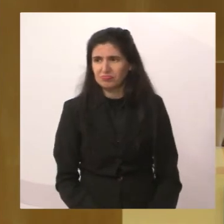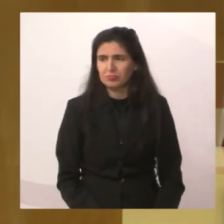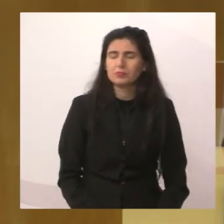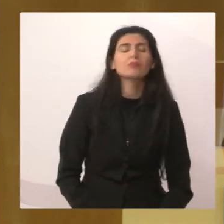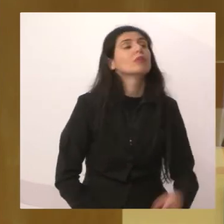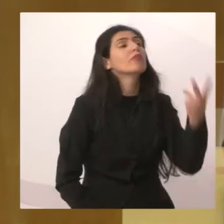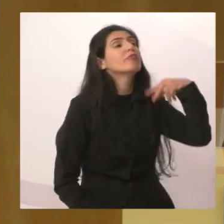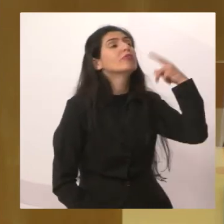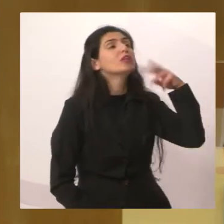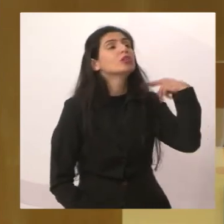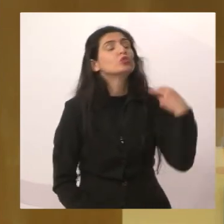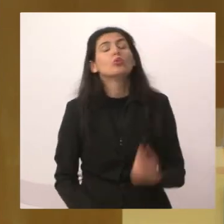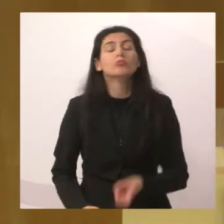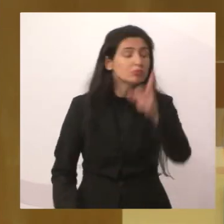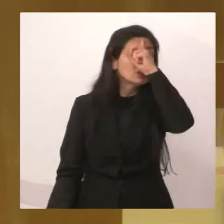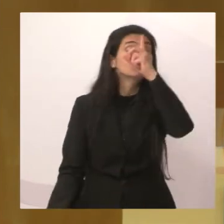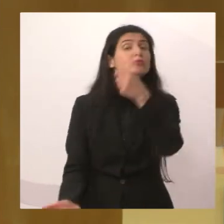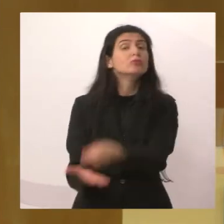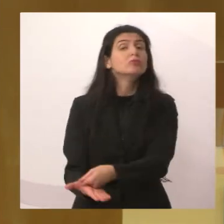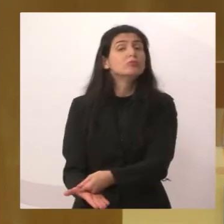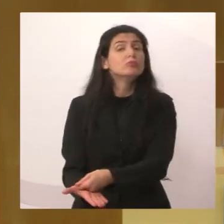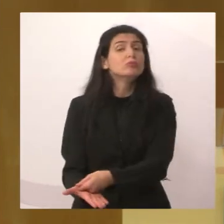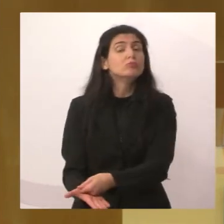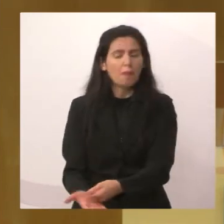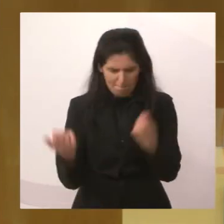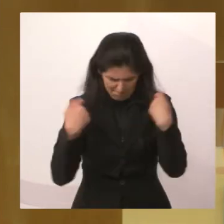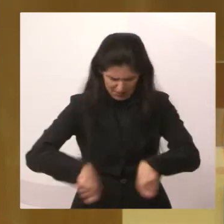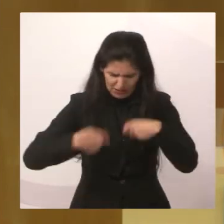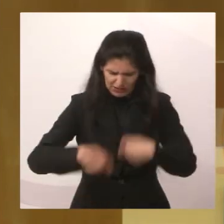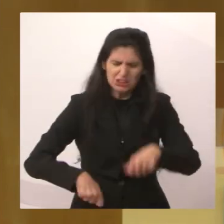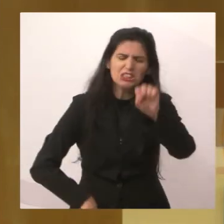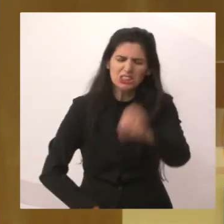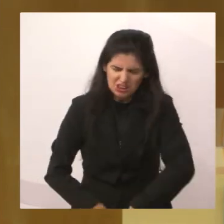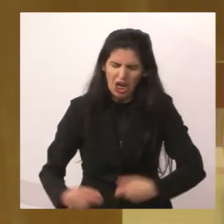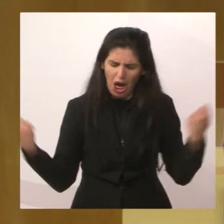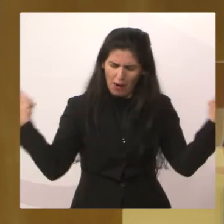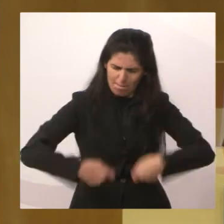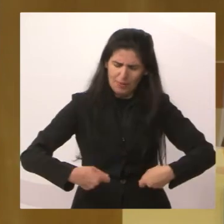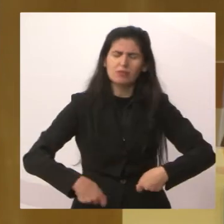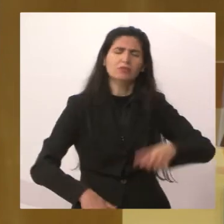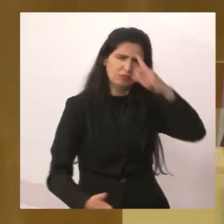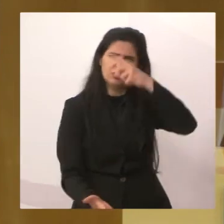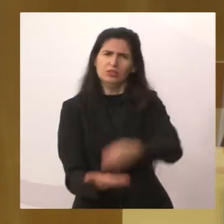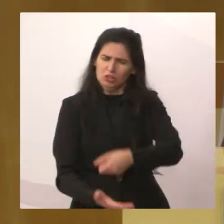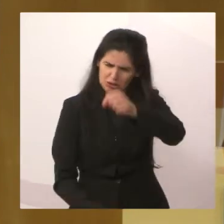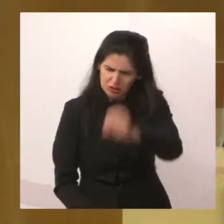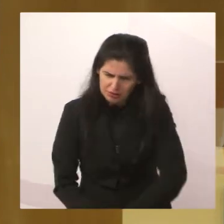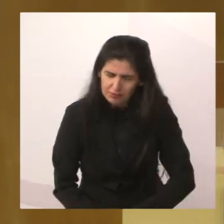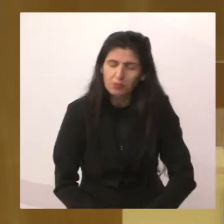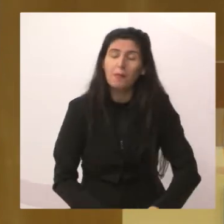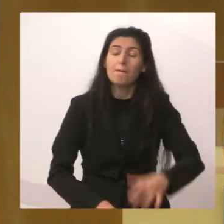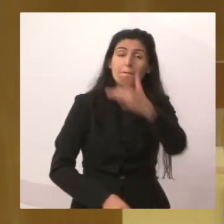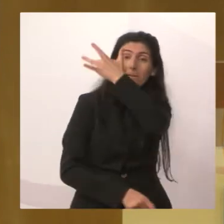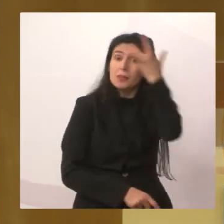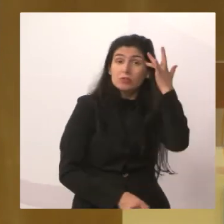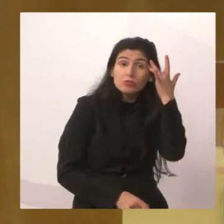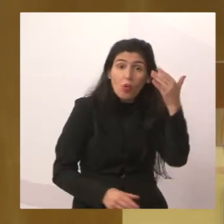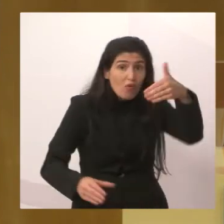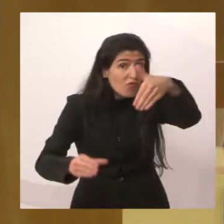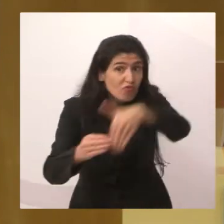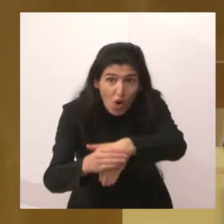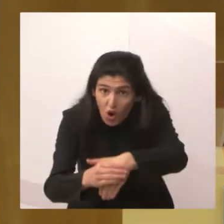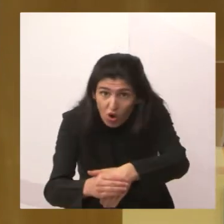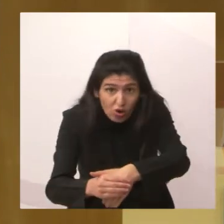o que vai fazer, nós temos que decidir. Porque nós fomos votados pelo povo. Nós temos que mandar.